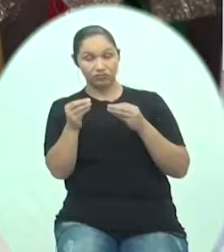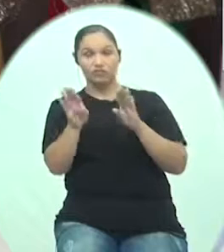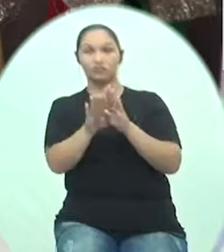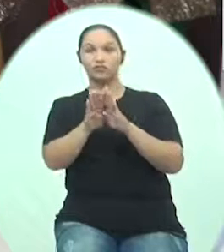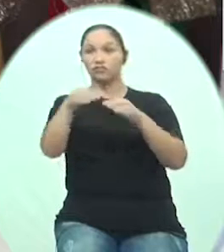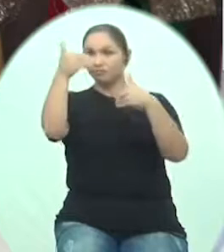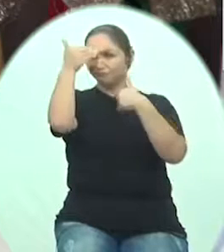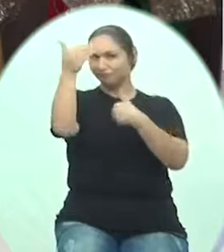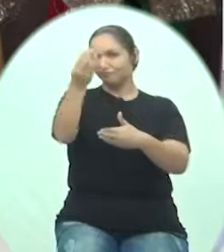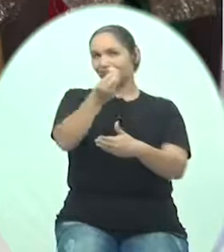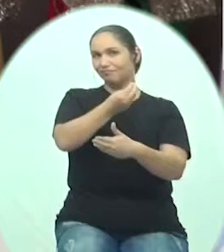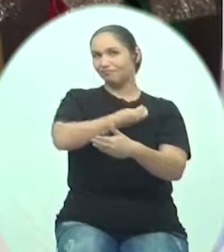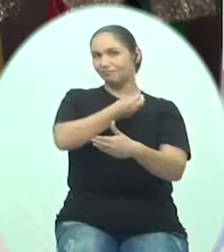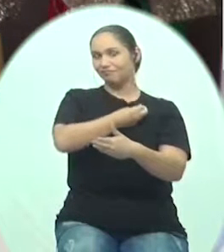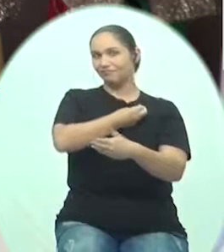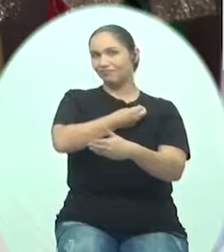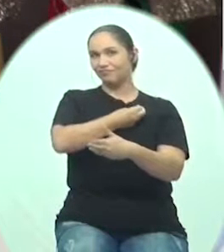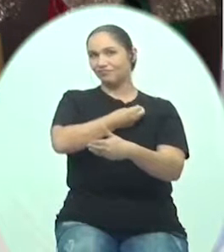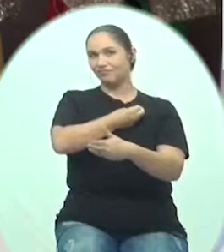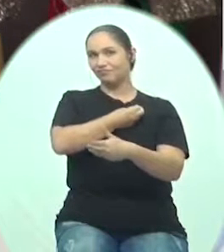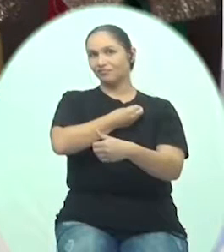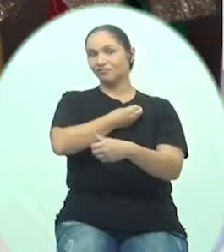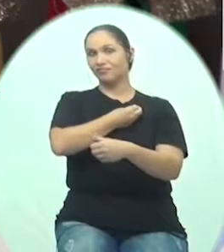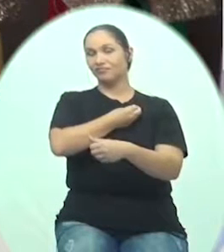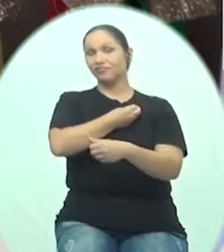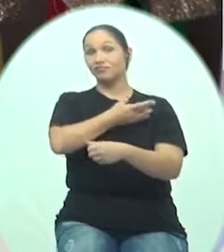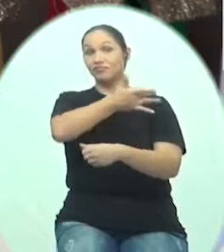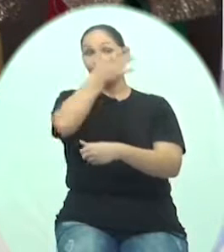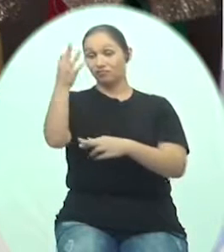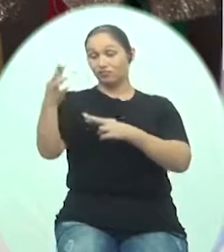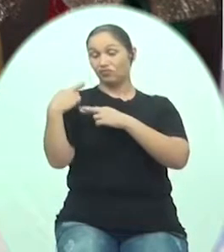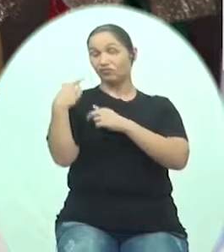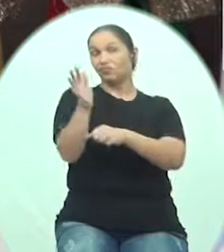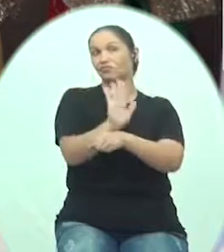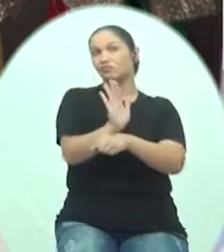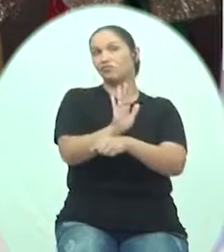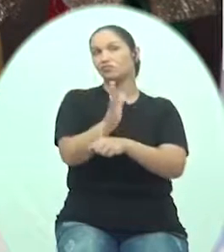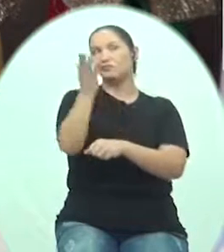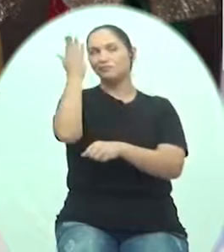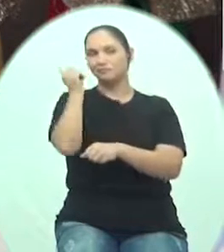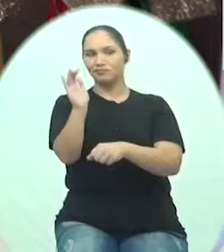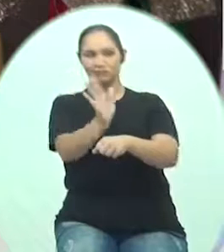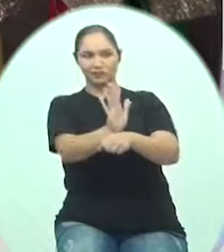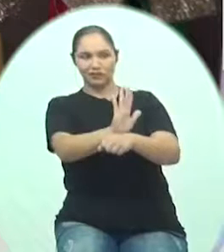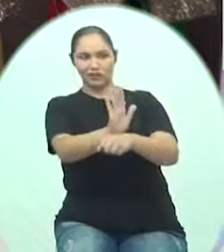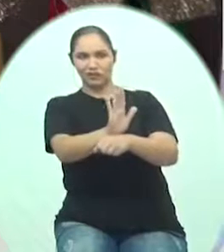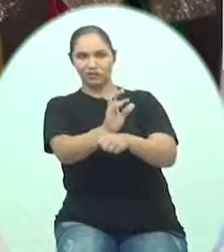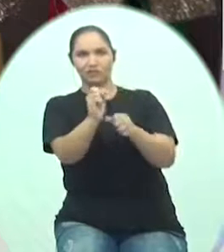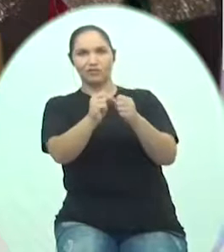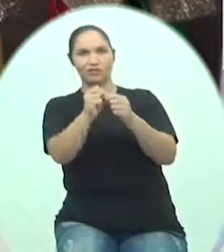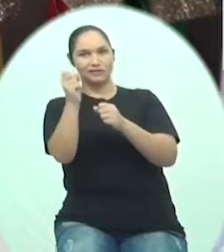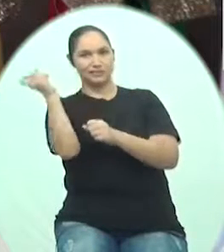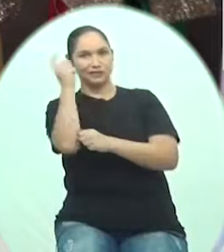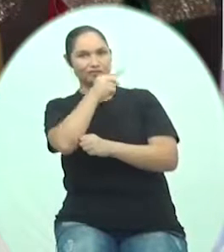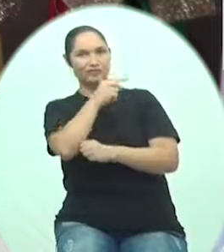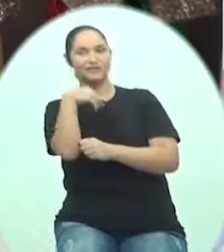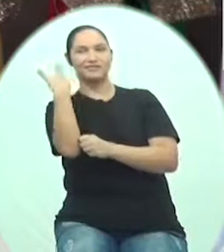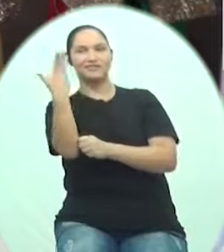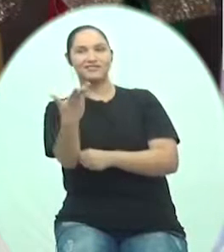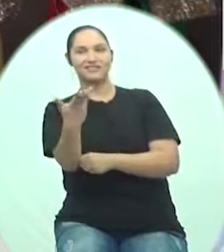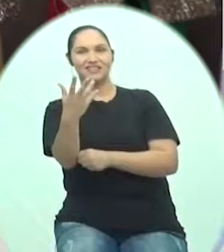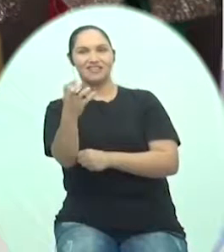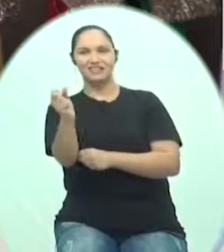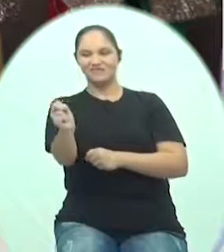dos cineastas de crisciuma e fazer cinema aqui na Província é muito difícil vocês são